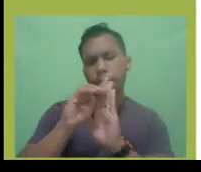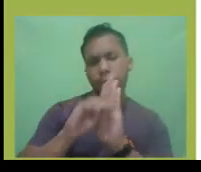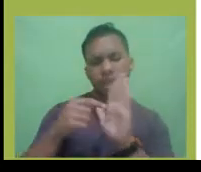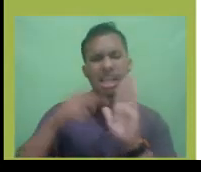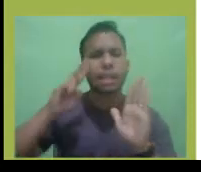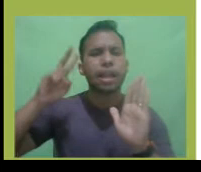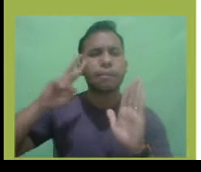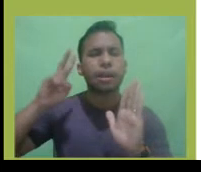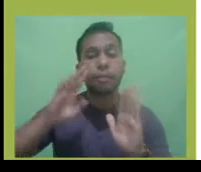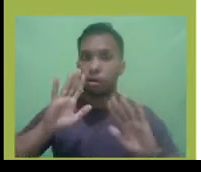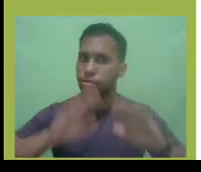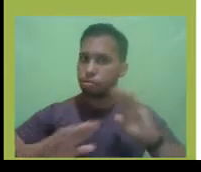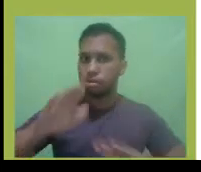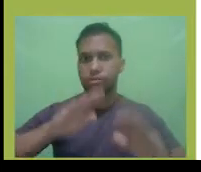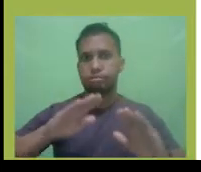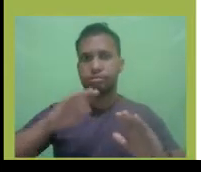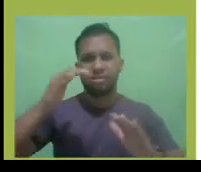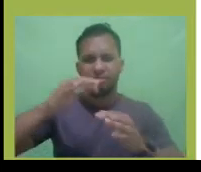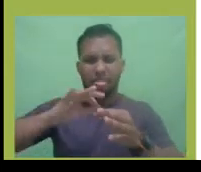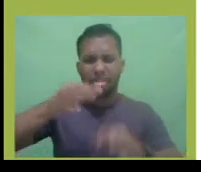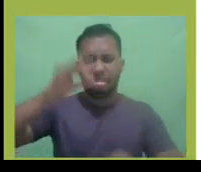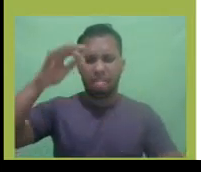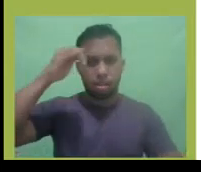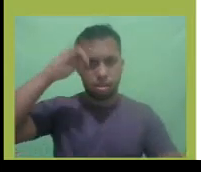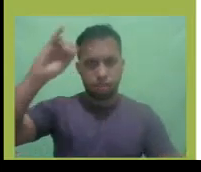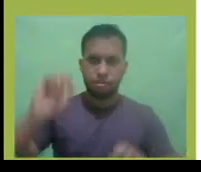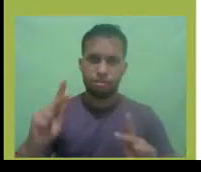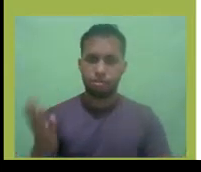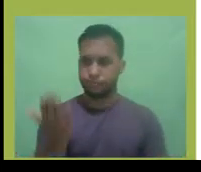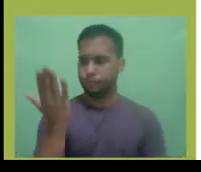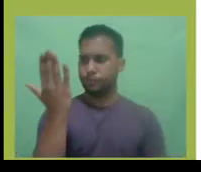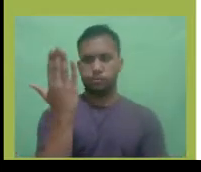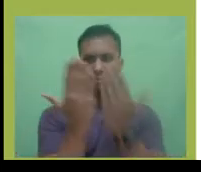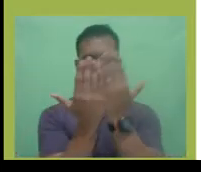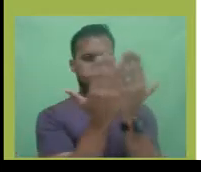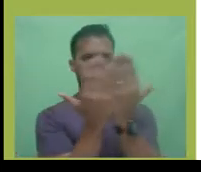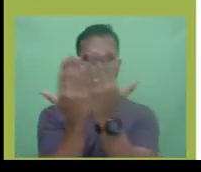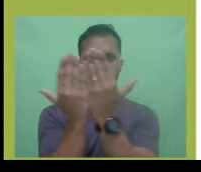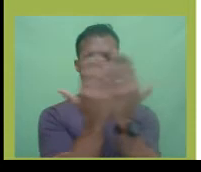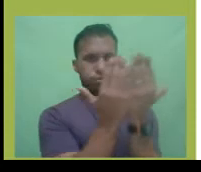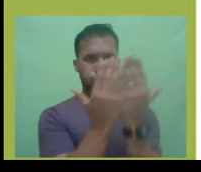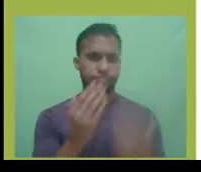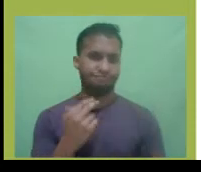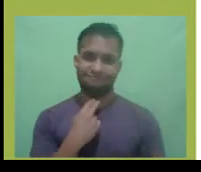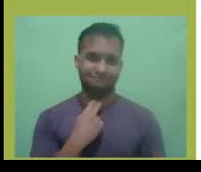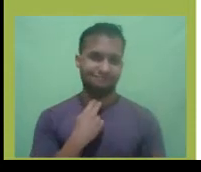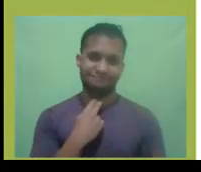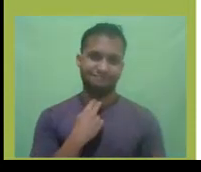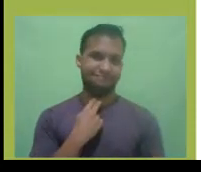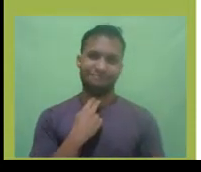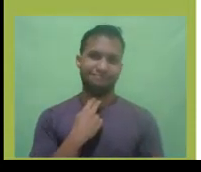anotações. Mas cuidado, não leve um papel muito grande para você ficar segurando e tampando o seu rosto, ou